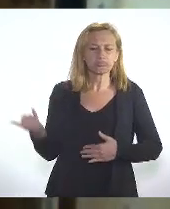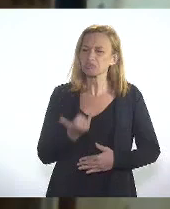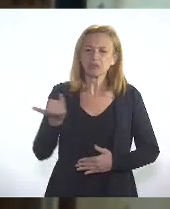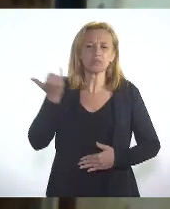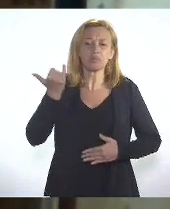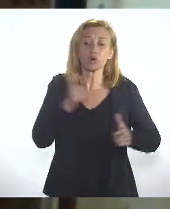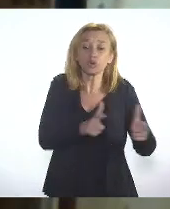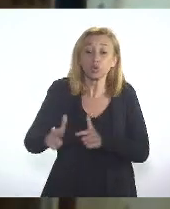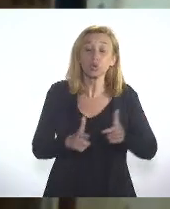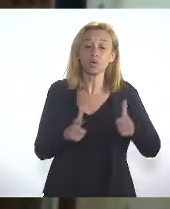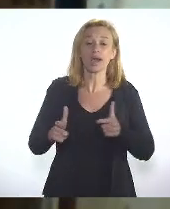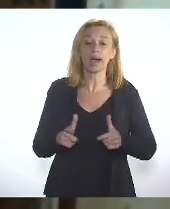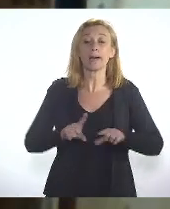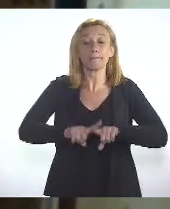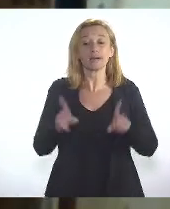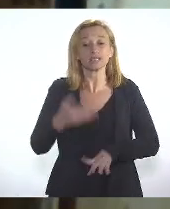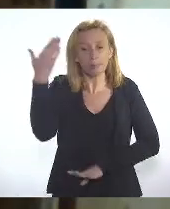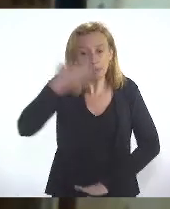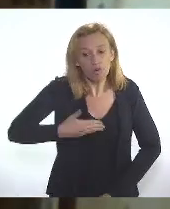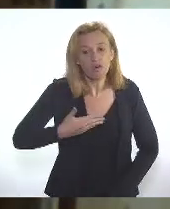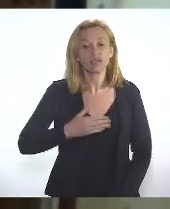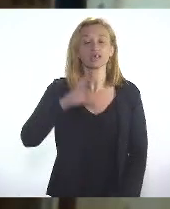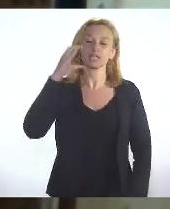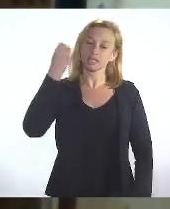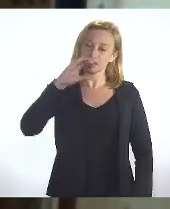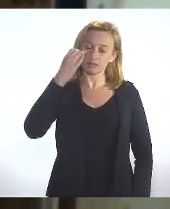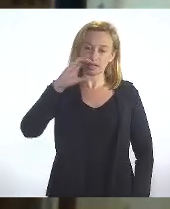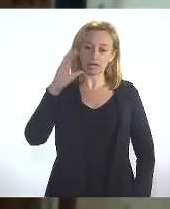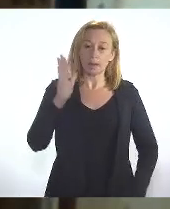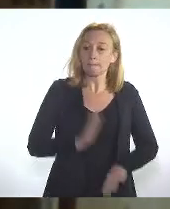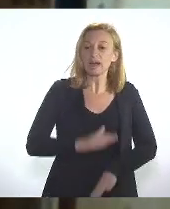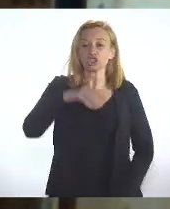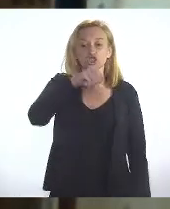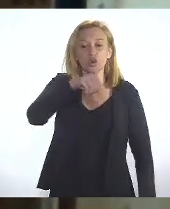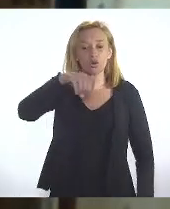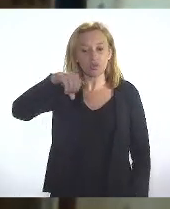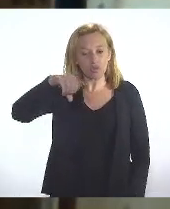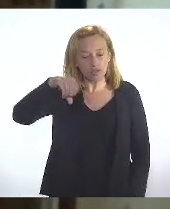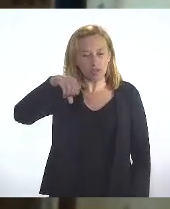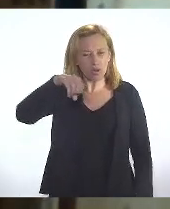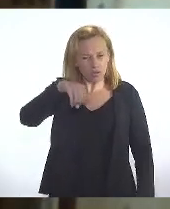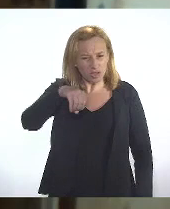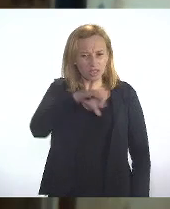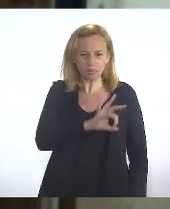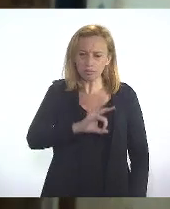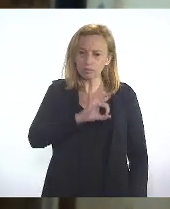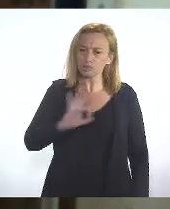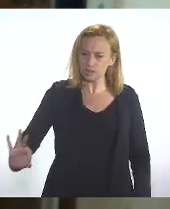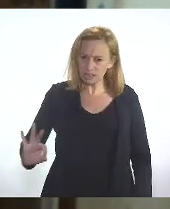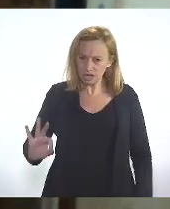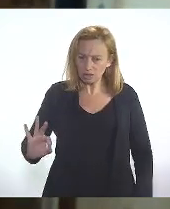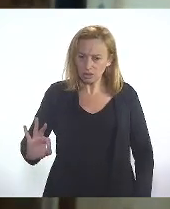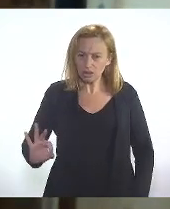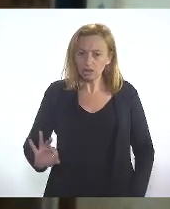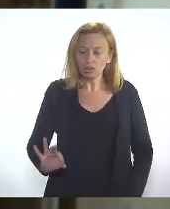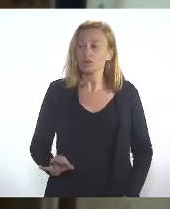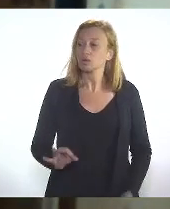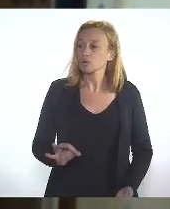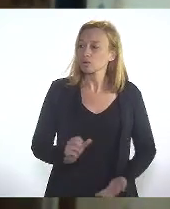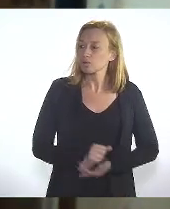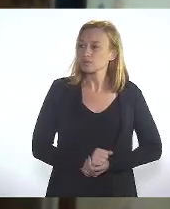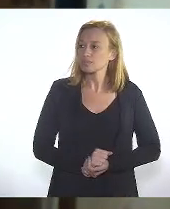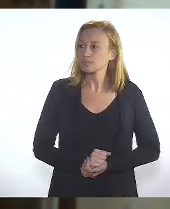comprovada cientificamente, tem mais de 90% de eficácia comprovada